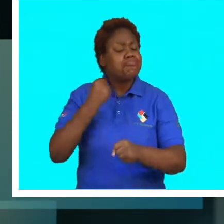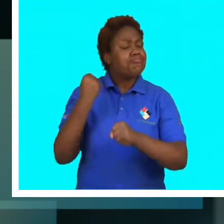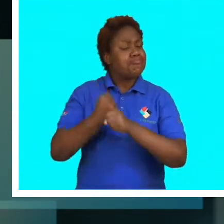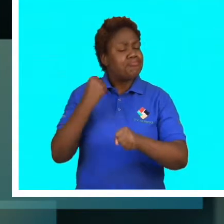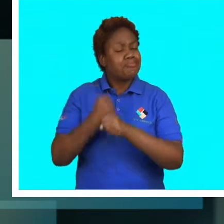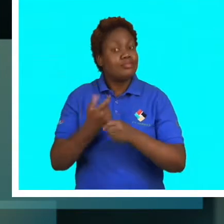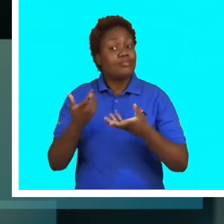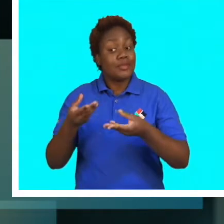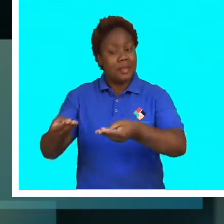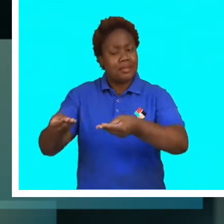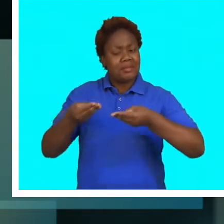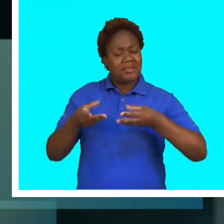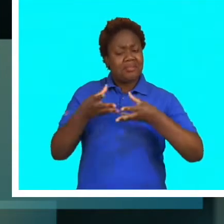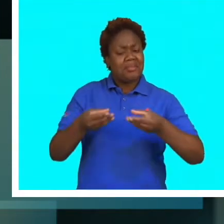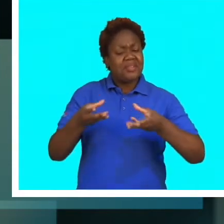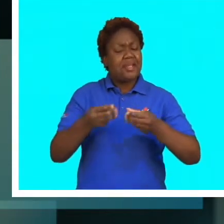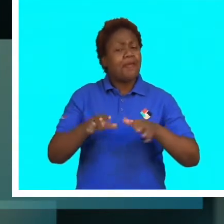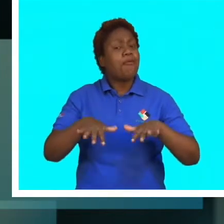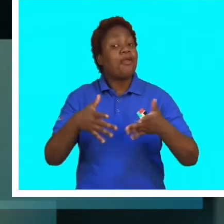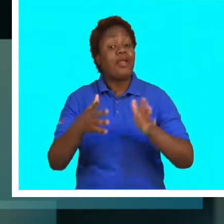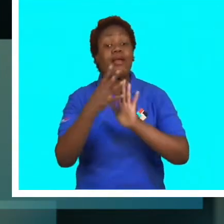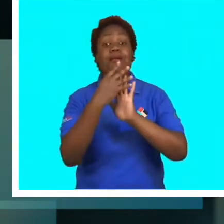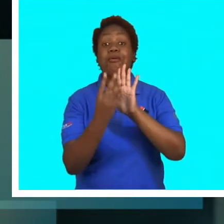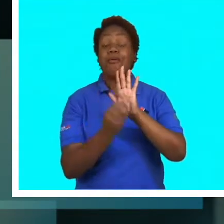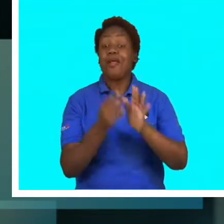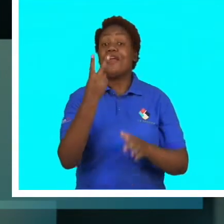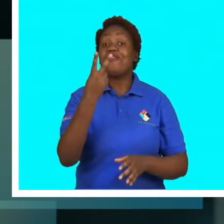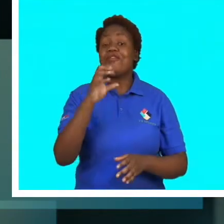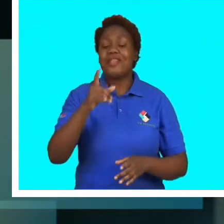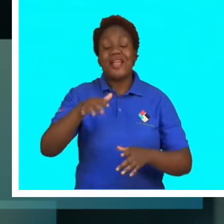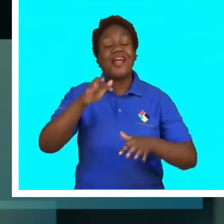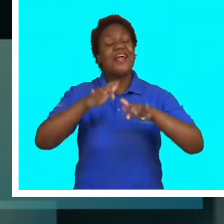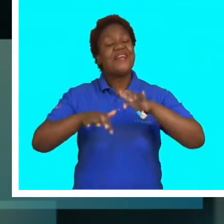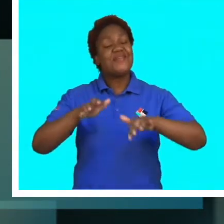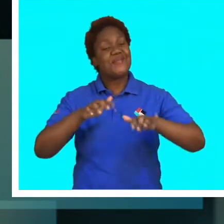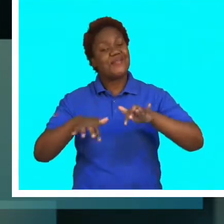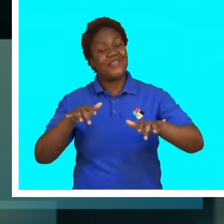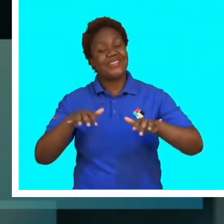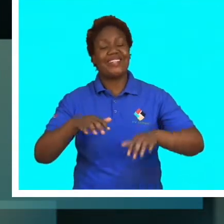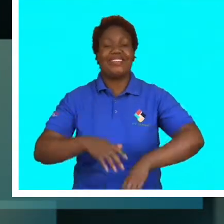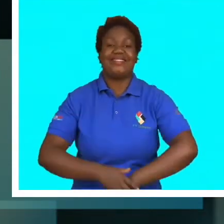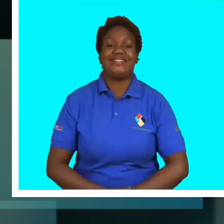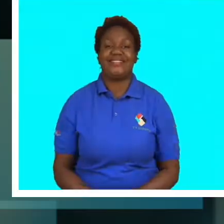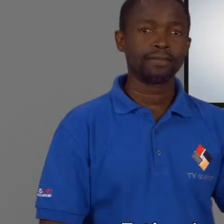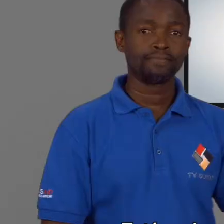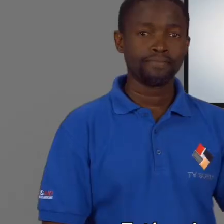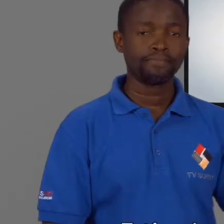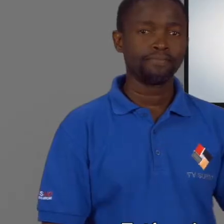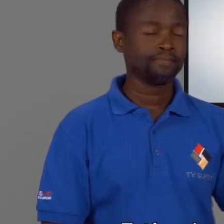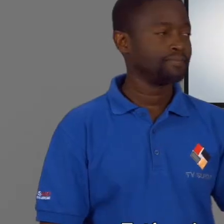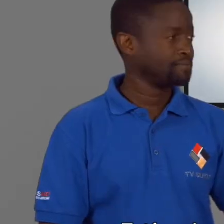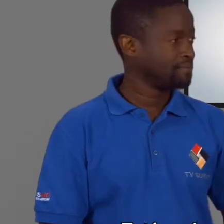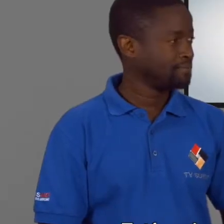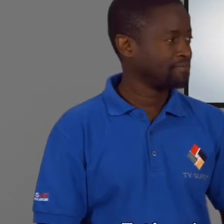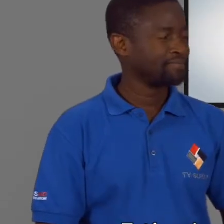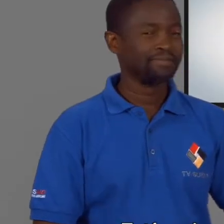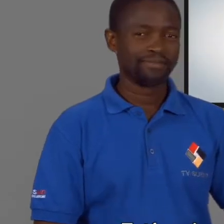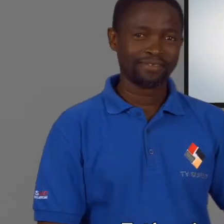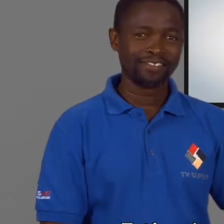receberam material de trabalho, com destaque para 20 computadores. Está na hora de